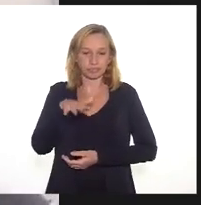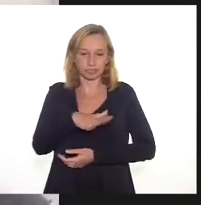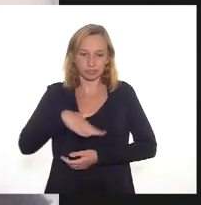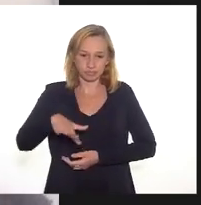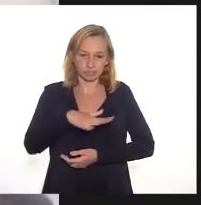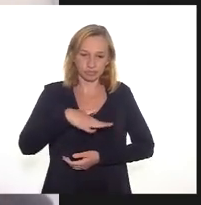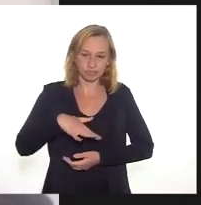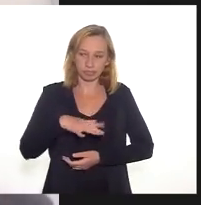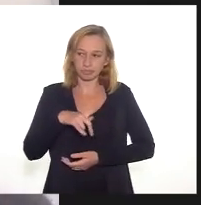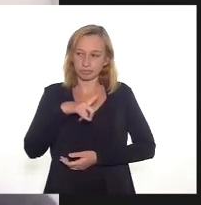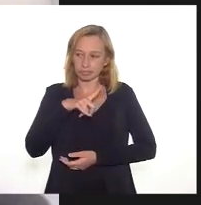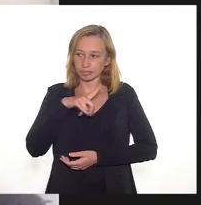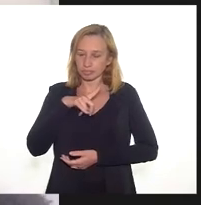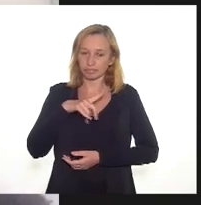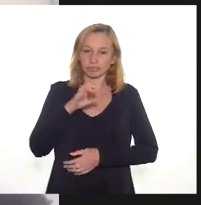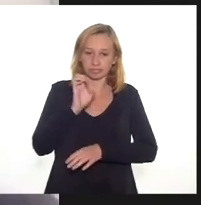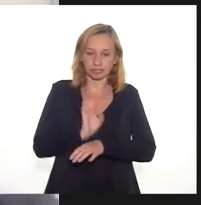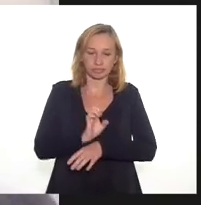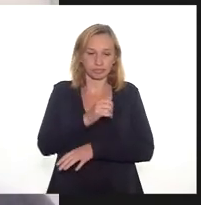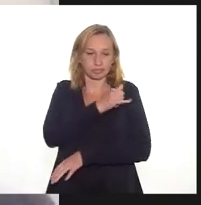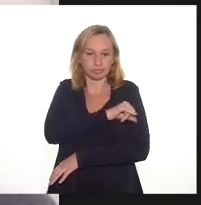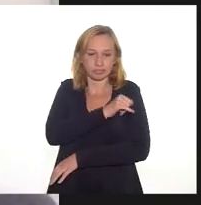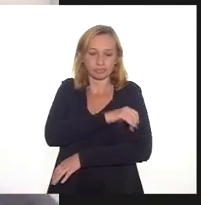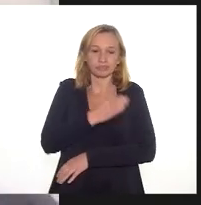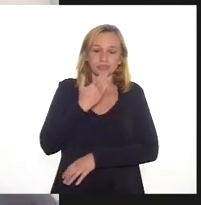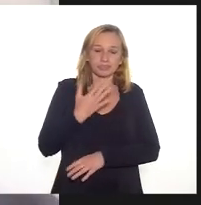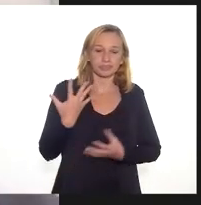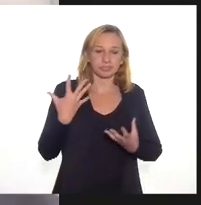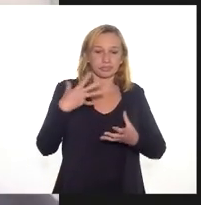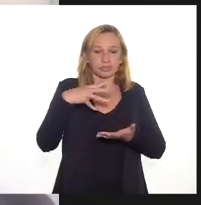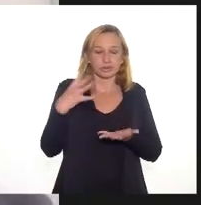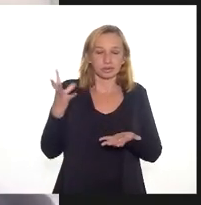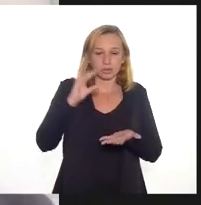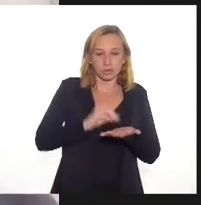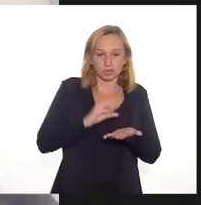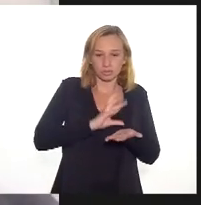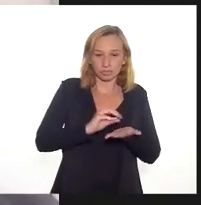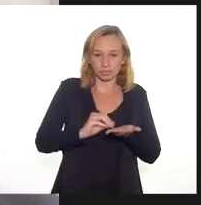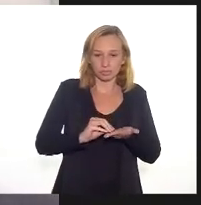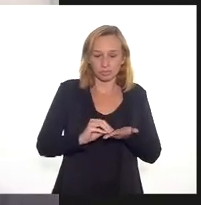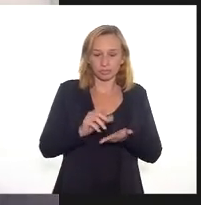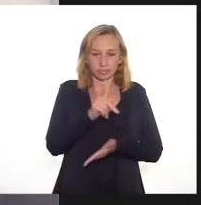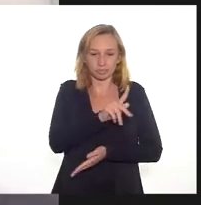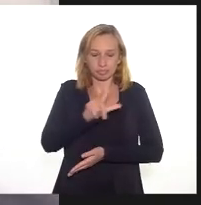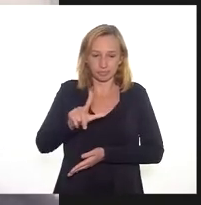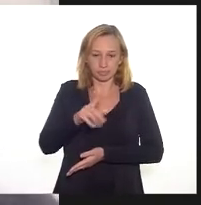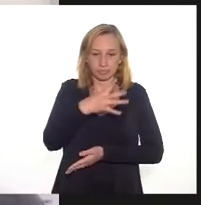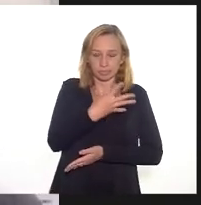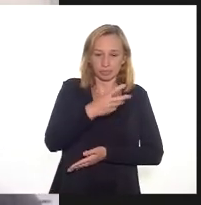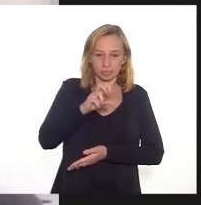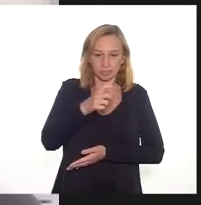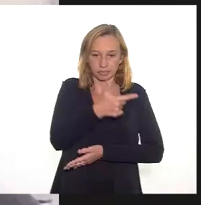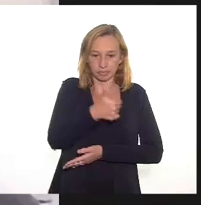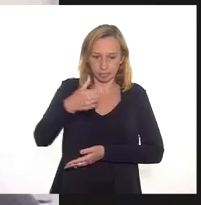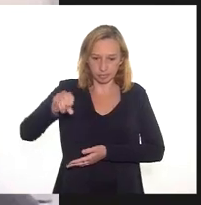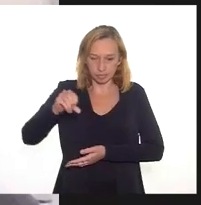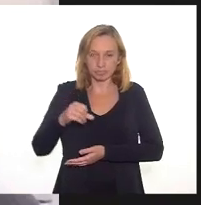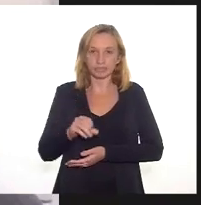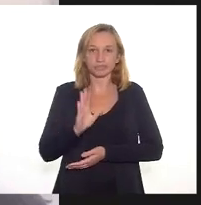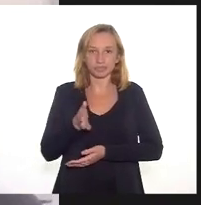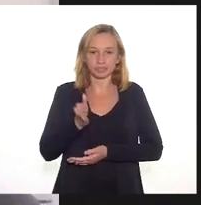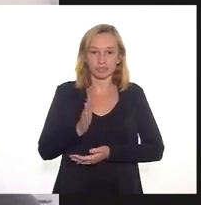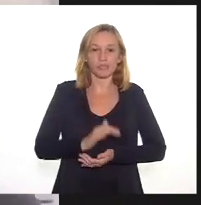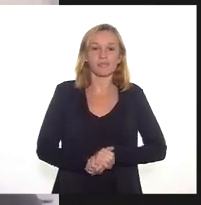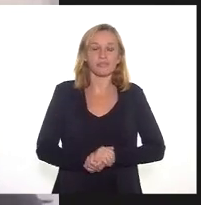passando aqui no estado do Rio de Janeiro e pedir a inclusão de pauta do PL 495 de 2019. E aí, já fazendo